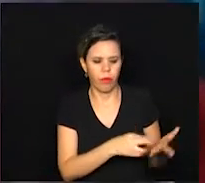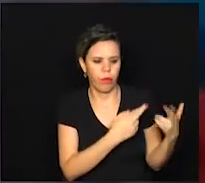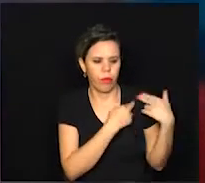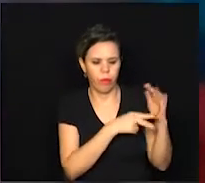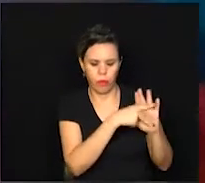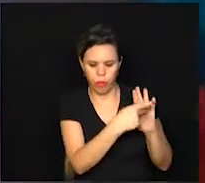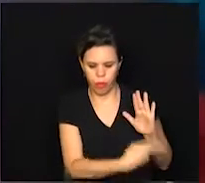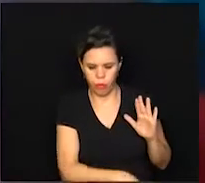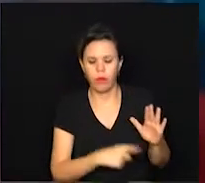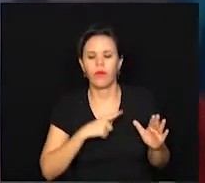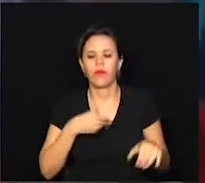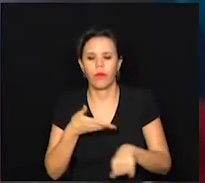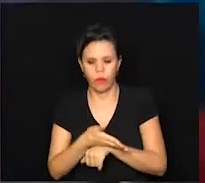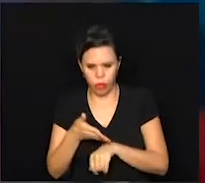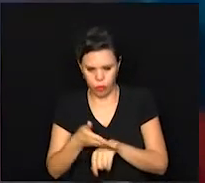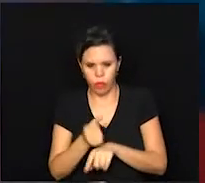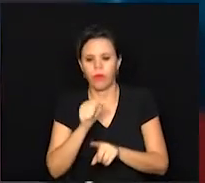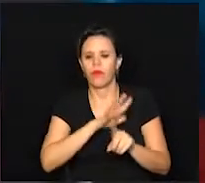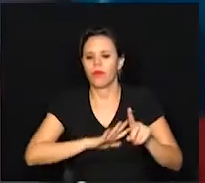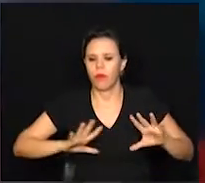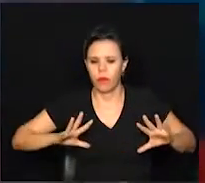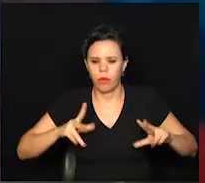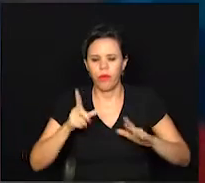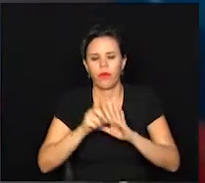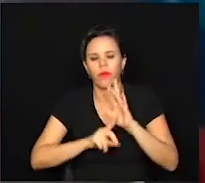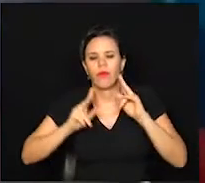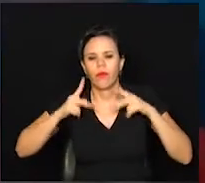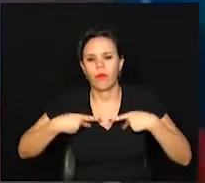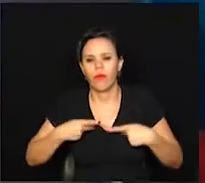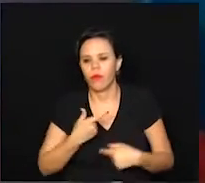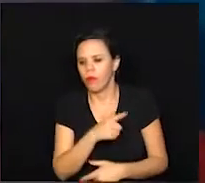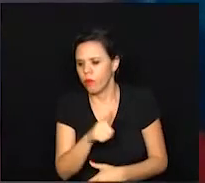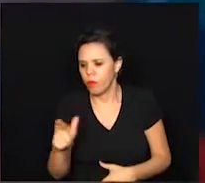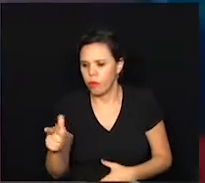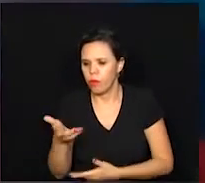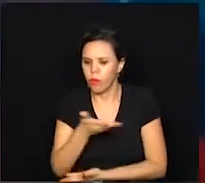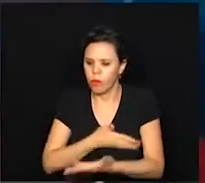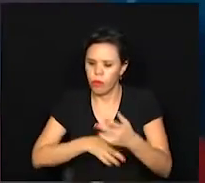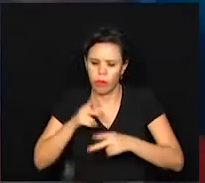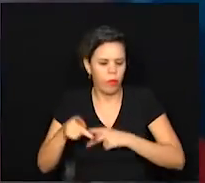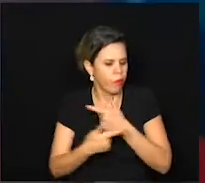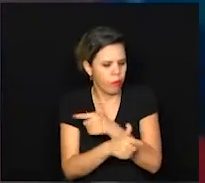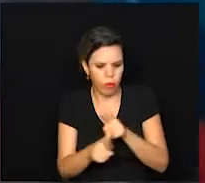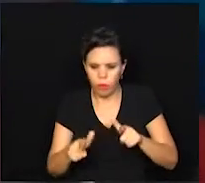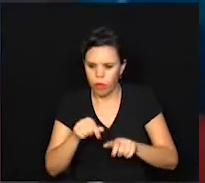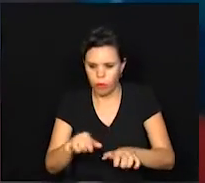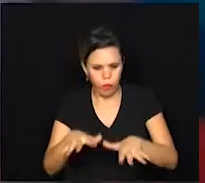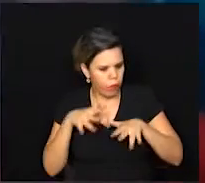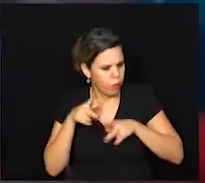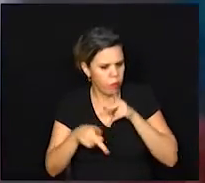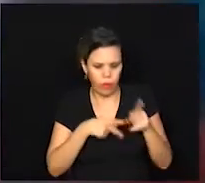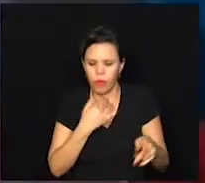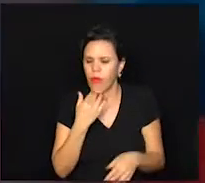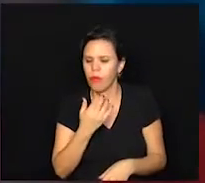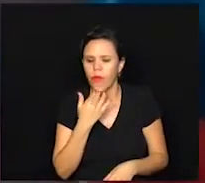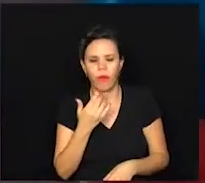tem que ter participação social. Aliás, direitos humanos sem participação social, sem participação popular, não é uma construção de direitos humanos,